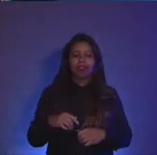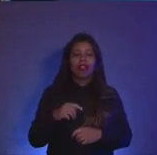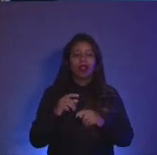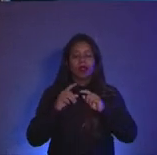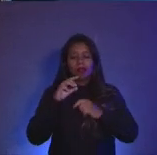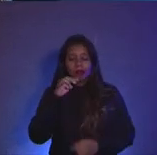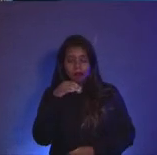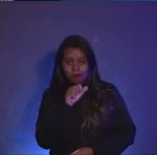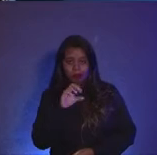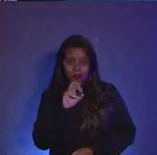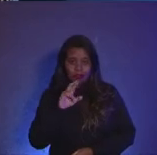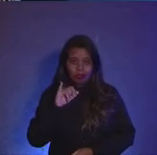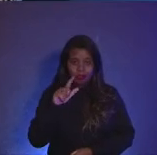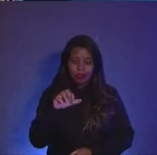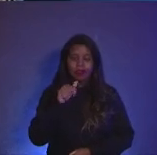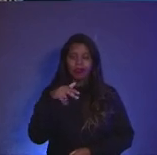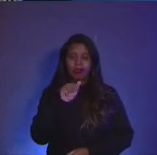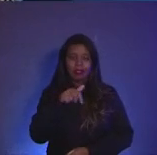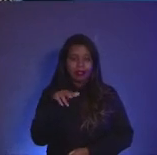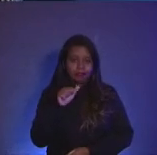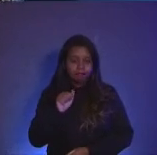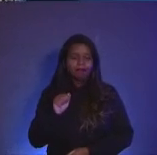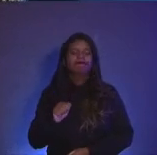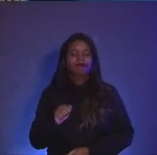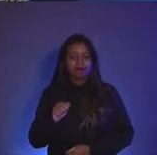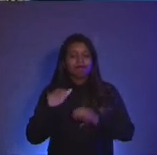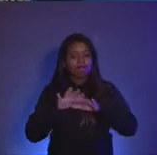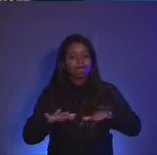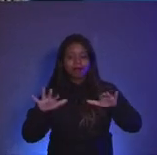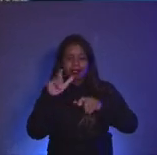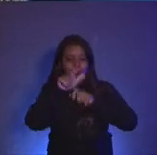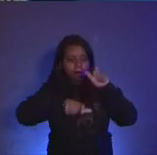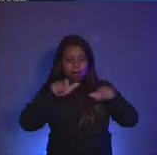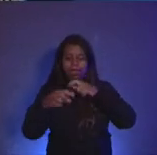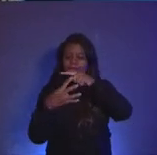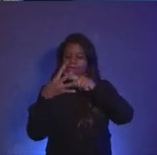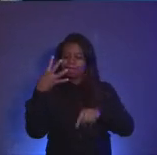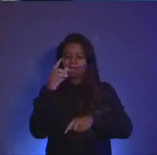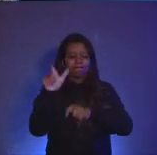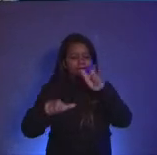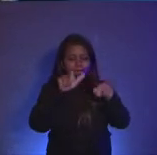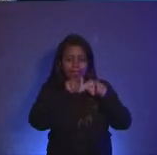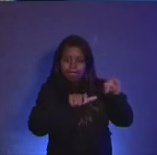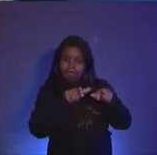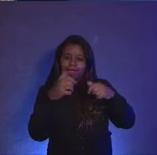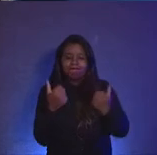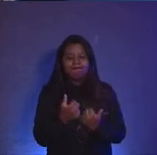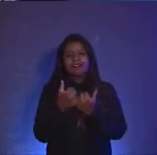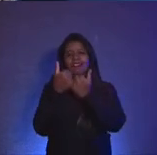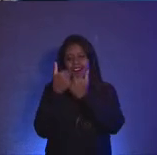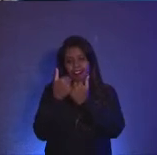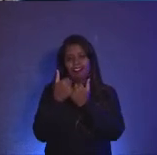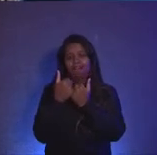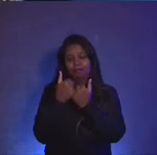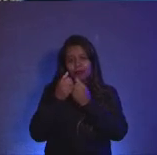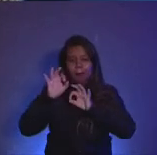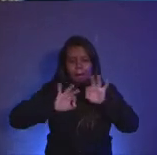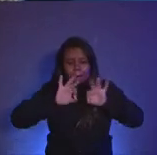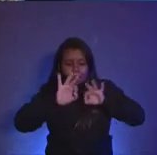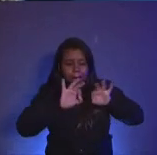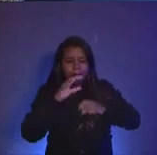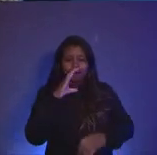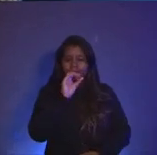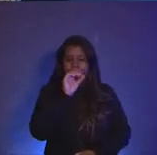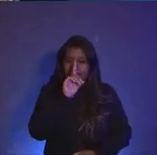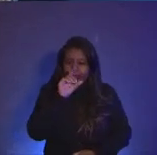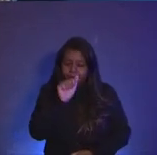a Isis e a Anne, agradecer em nome dessas quatro pessoas que me acolheram também nessa reta final aí para fazer o CODA,